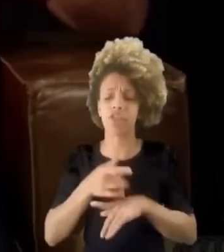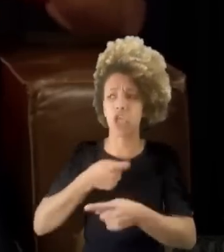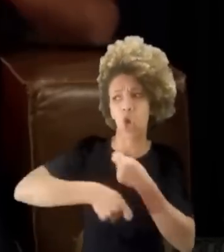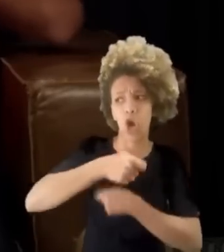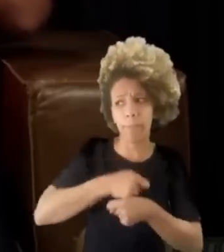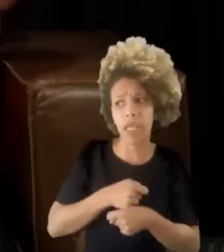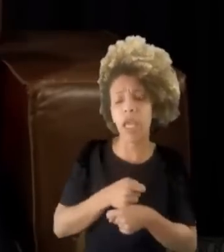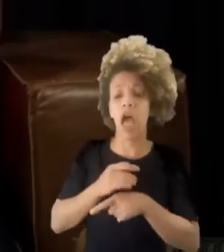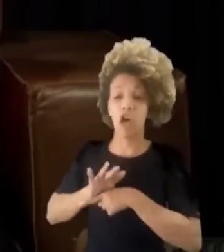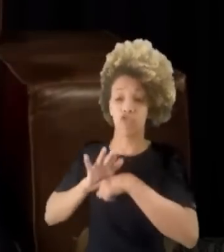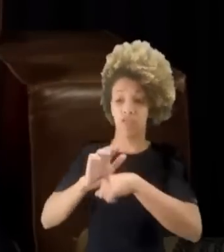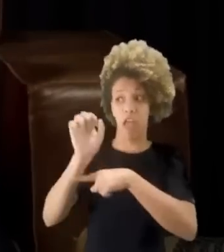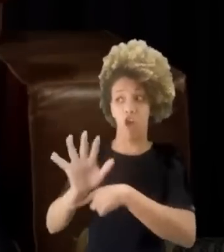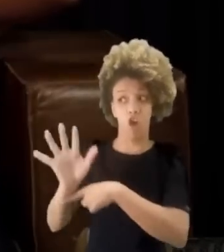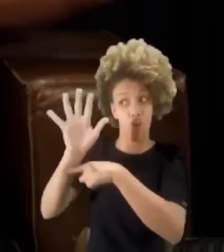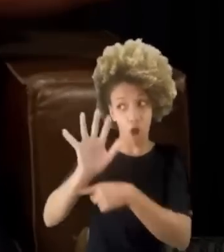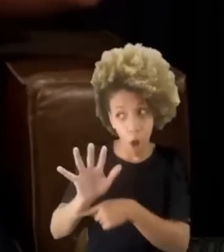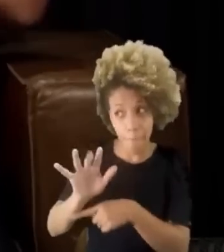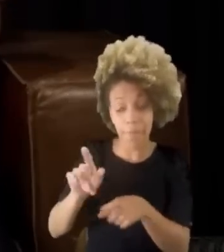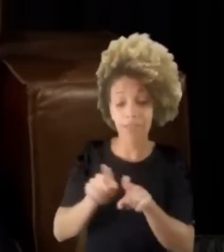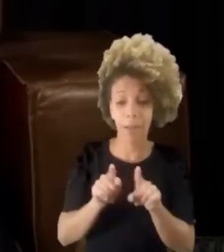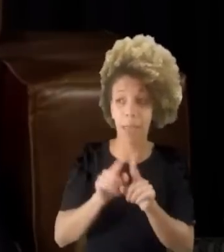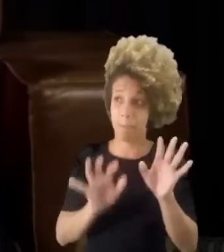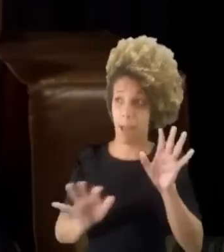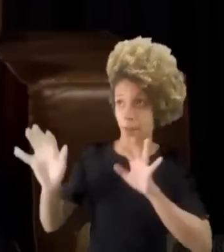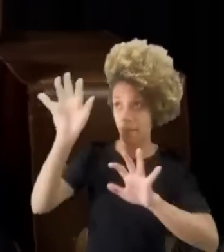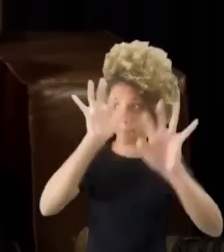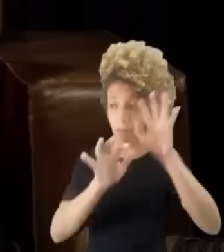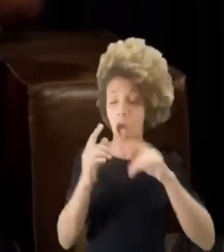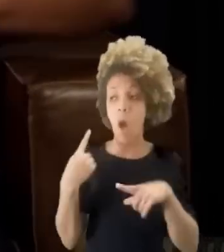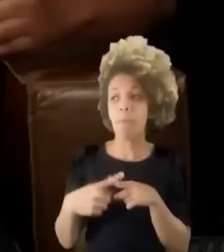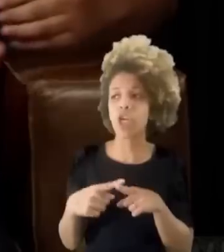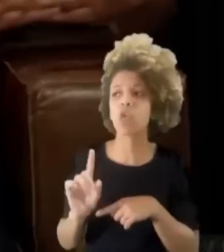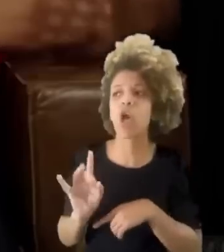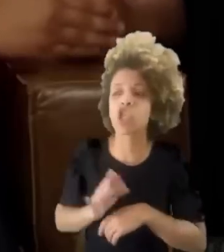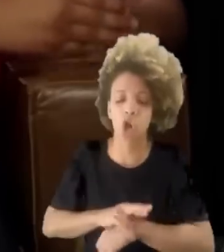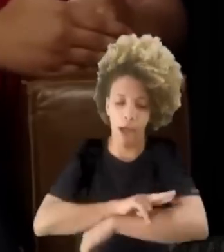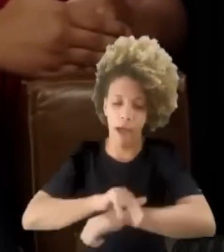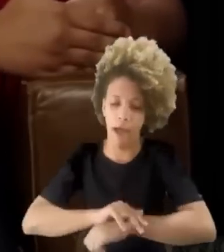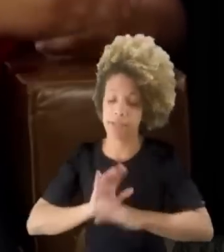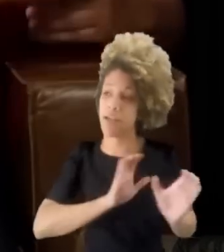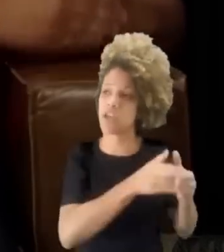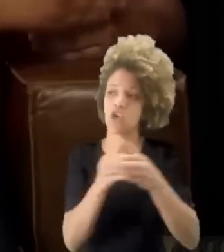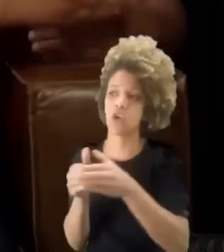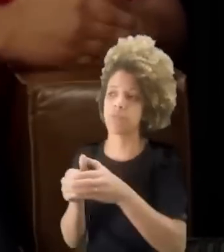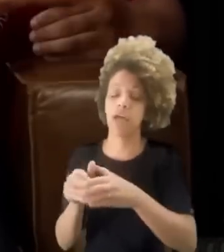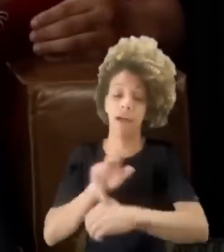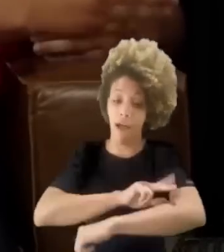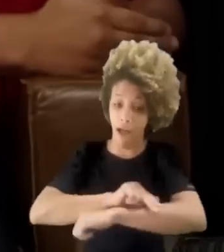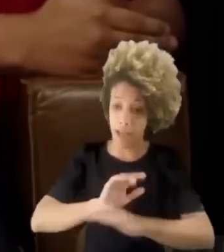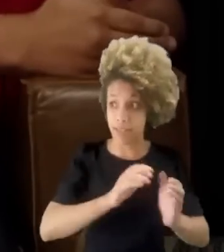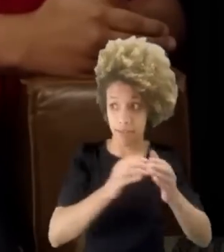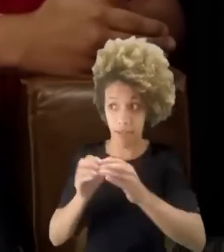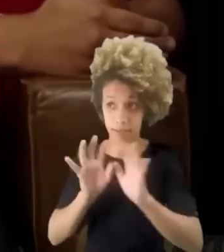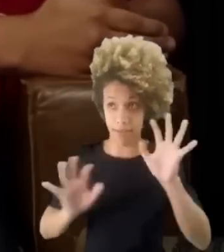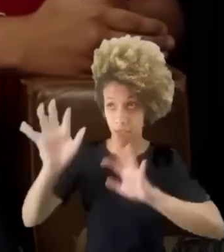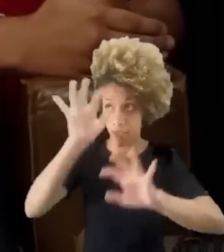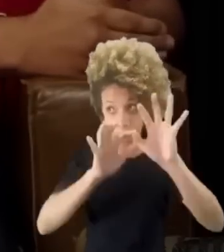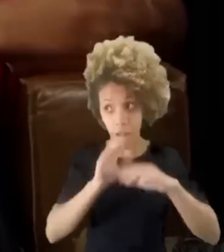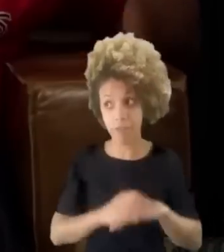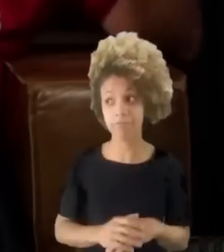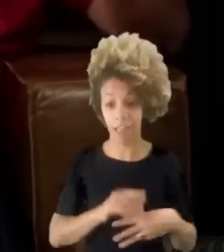para fazer a economia girar a favor da Europa girar a favor dos território entendeu porque não é só Raça e classe é raça classe e território